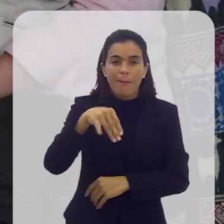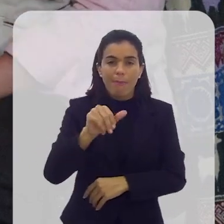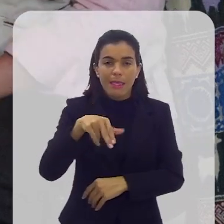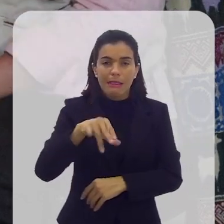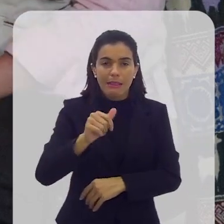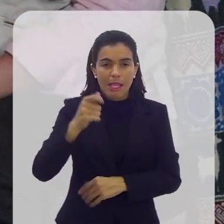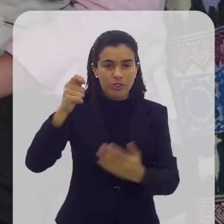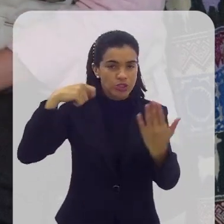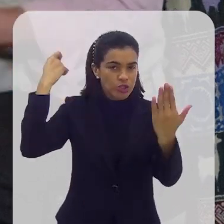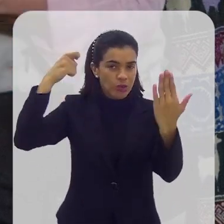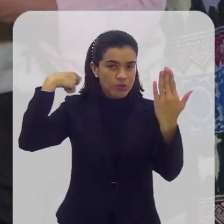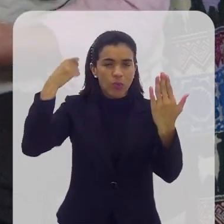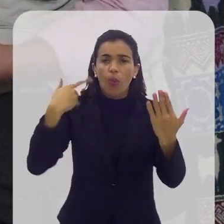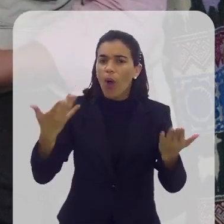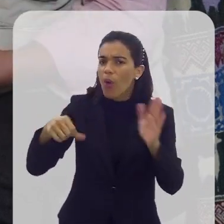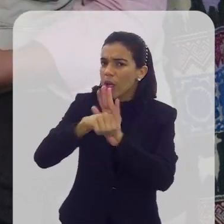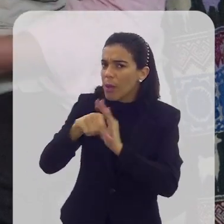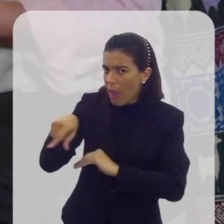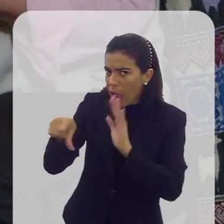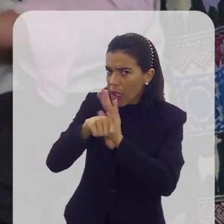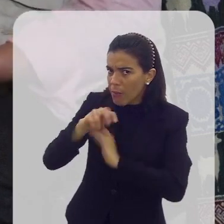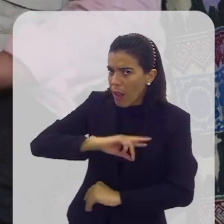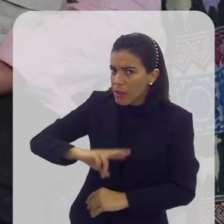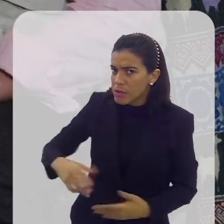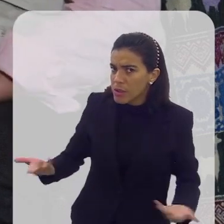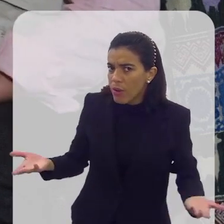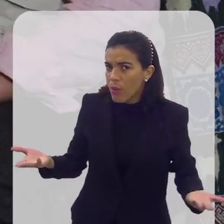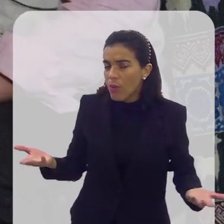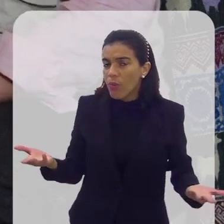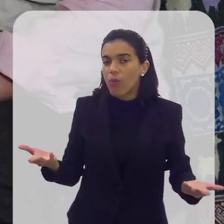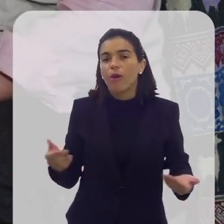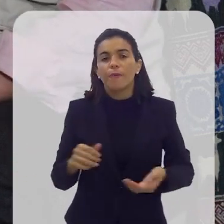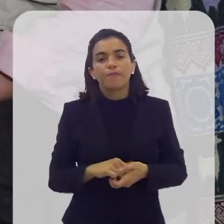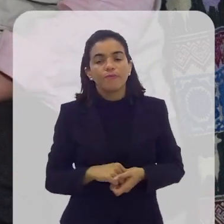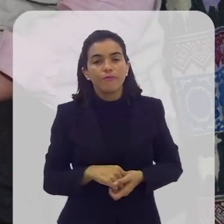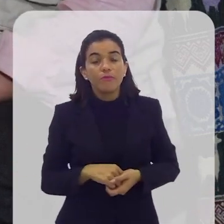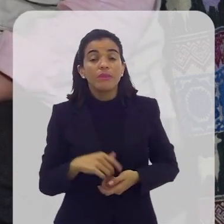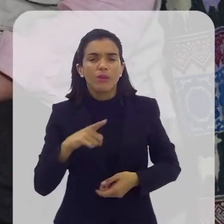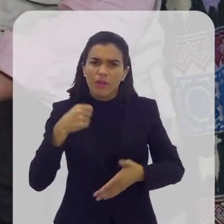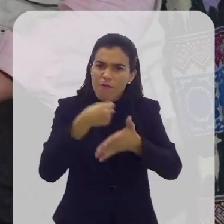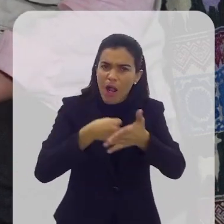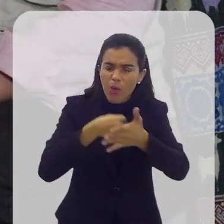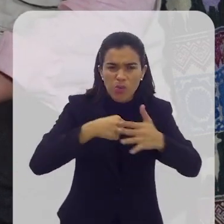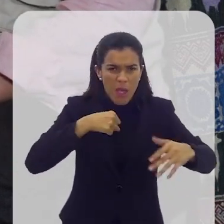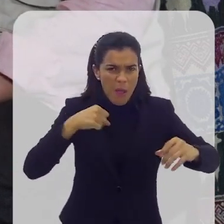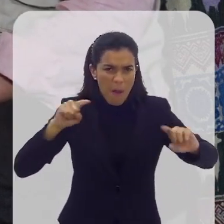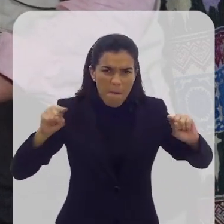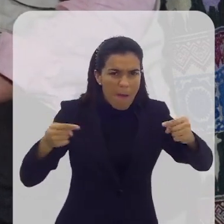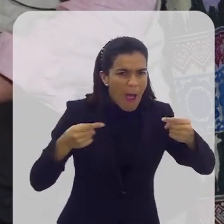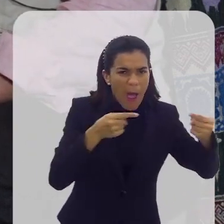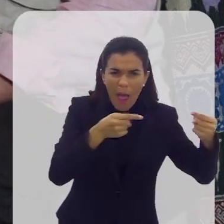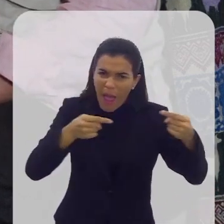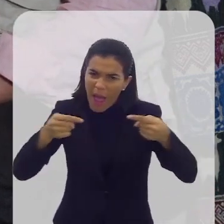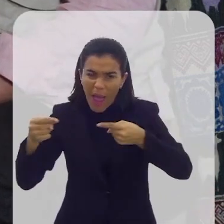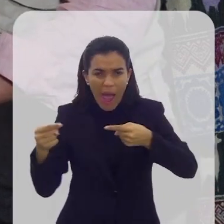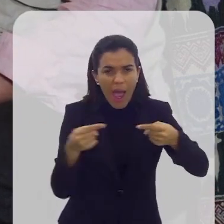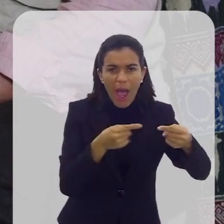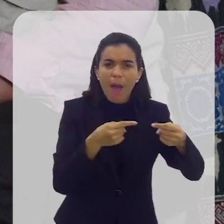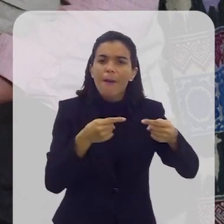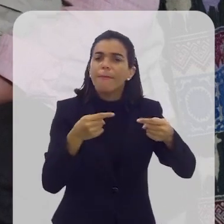1987-88 está aqui no museu. São fotografias, são cartazes